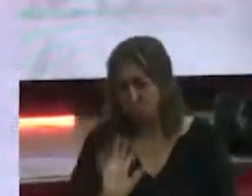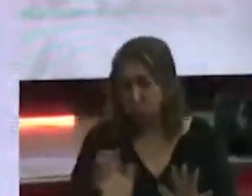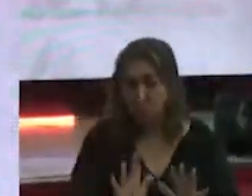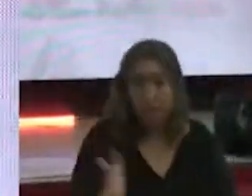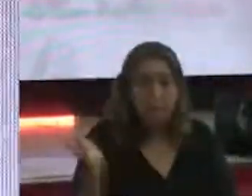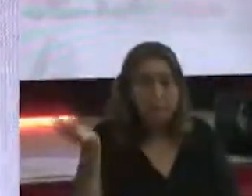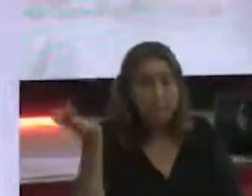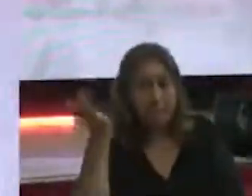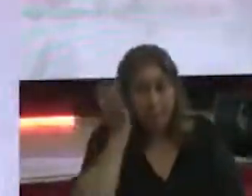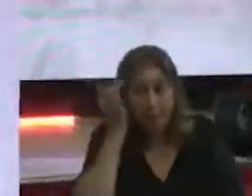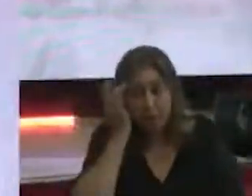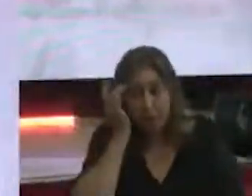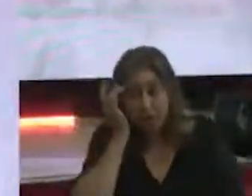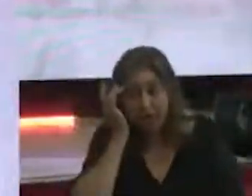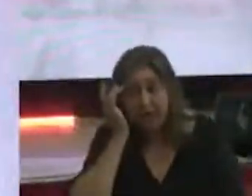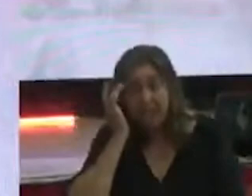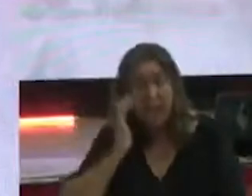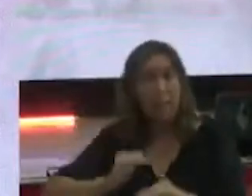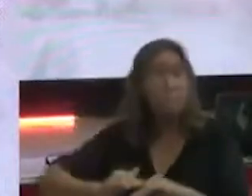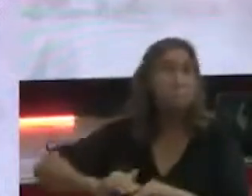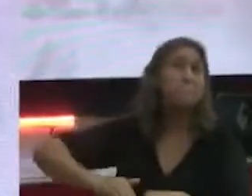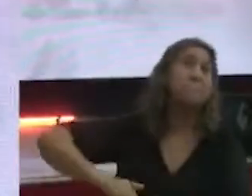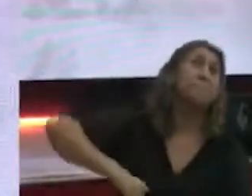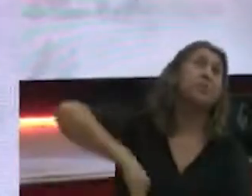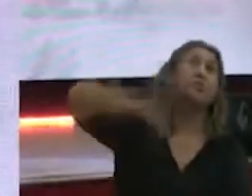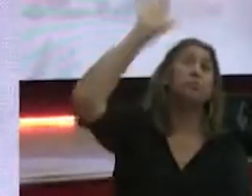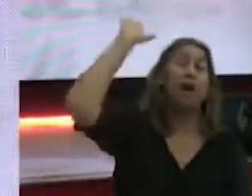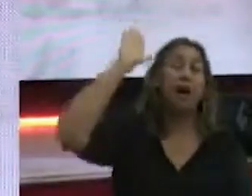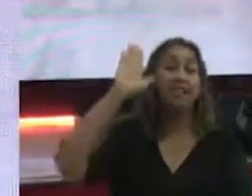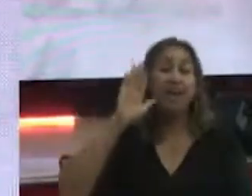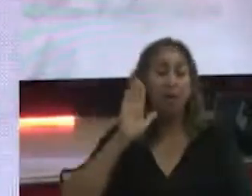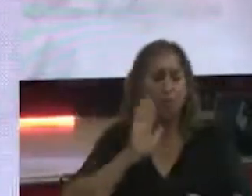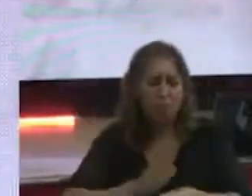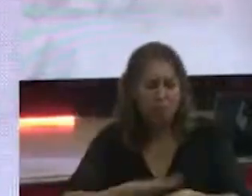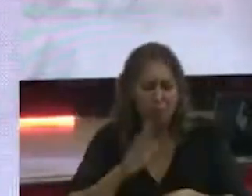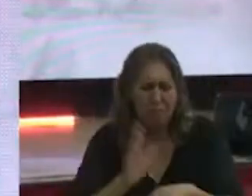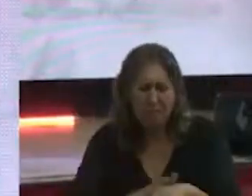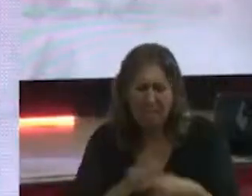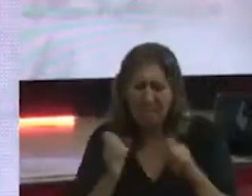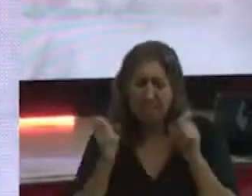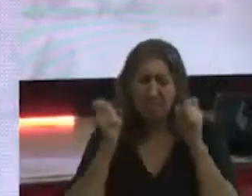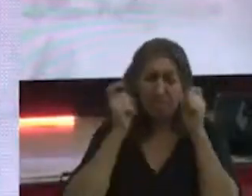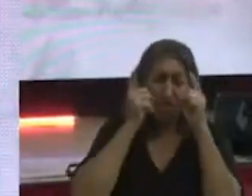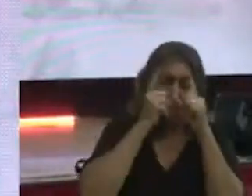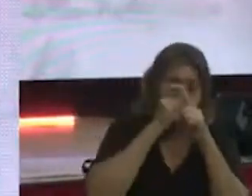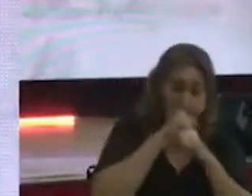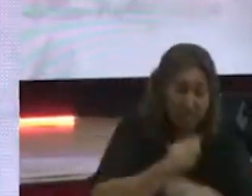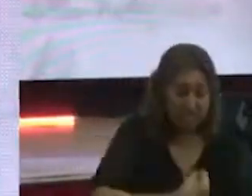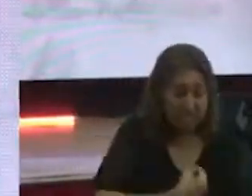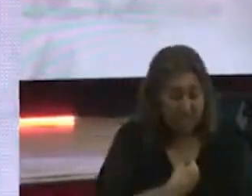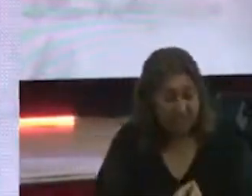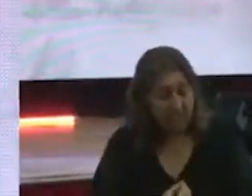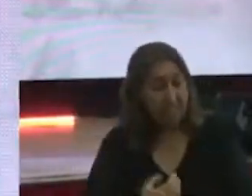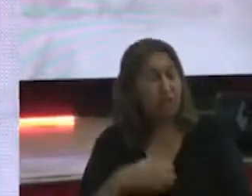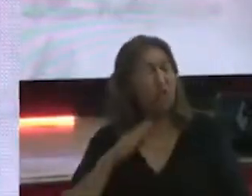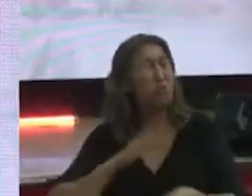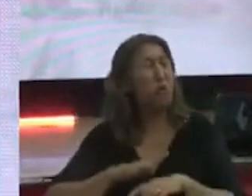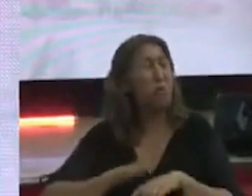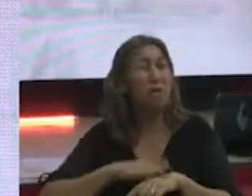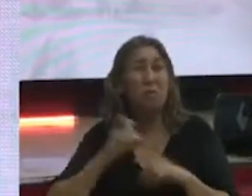conseguir atravessar pelos piores ou melhores momentos de sua